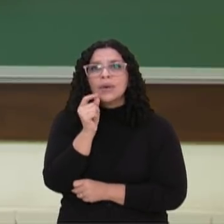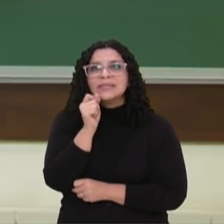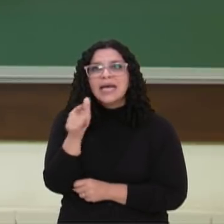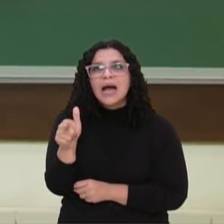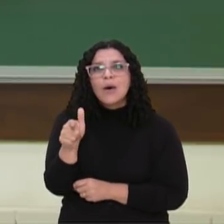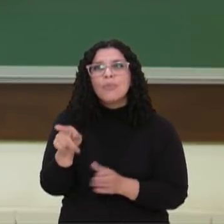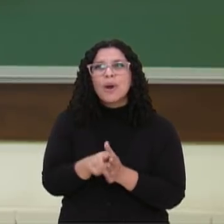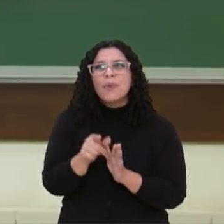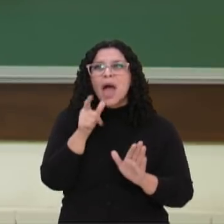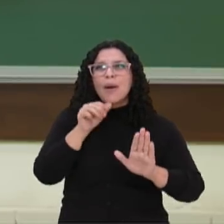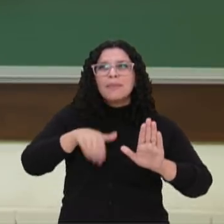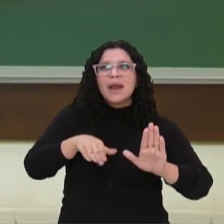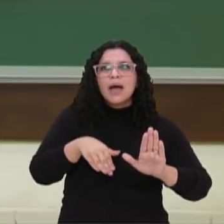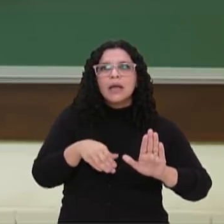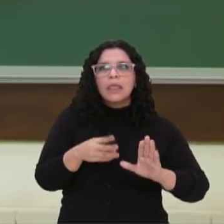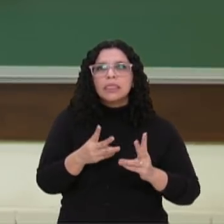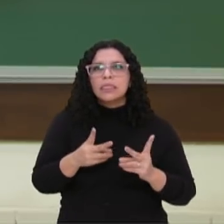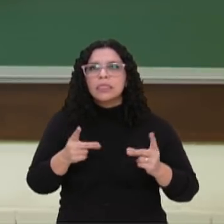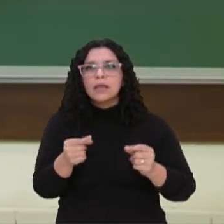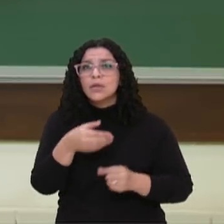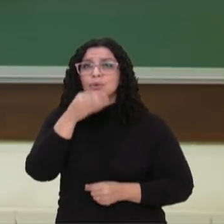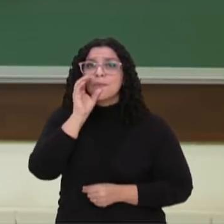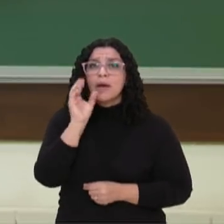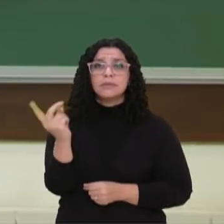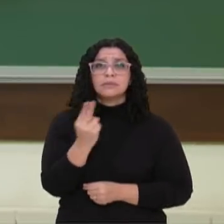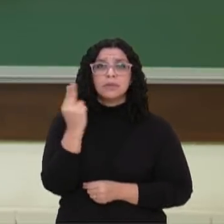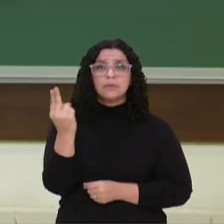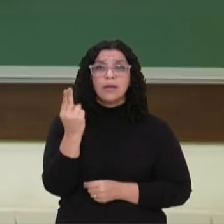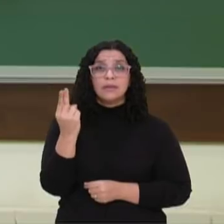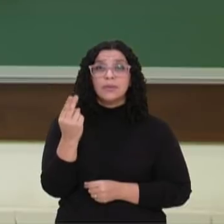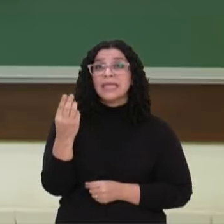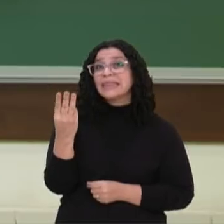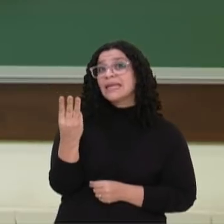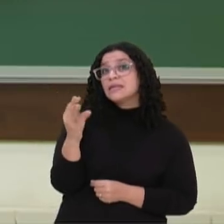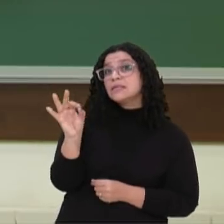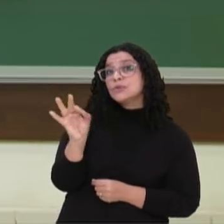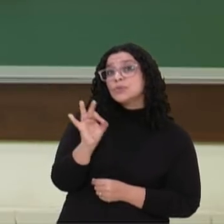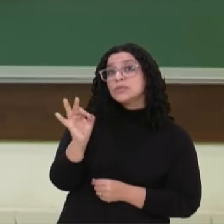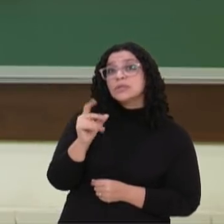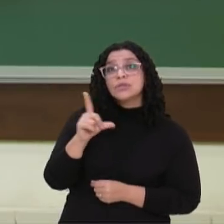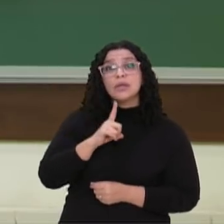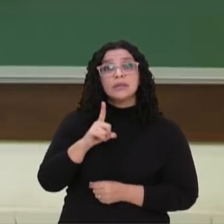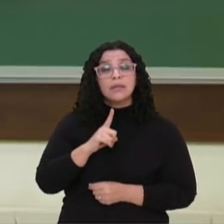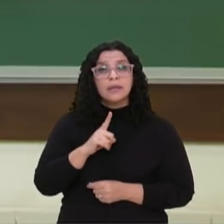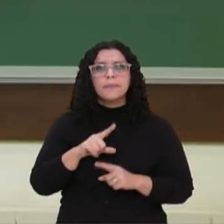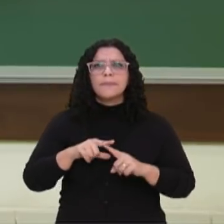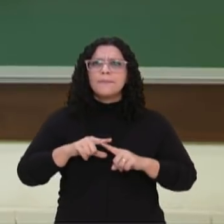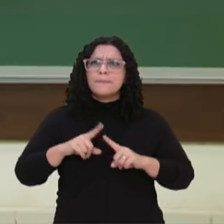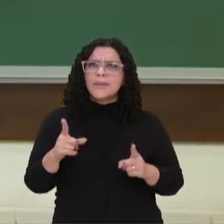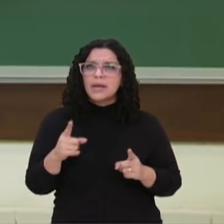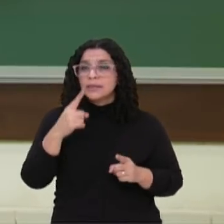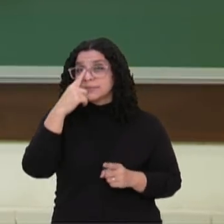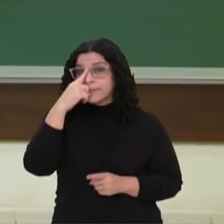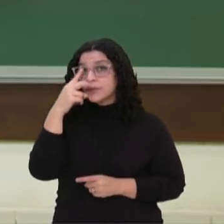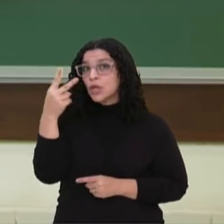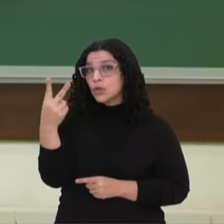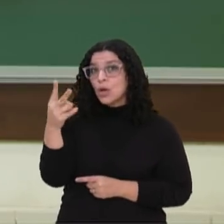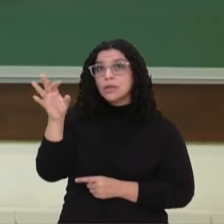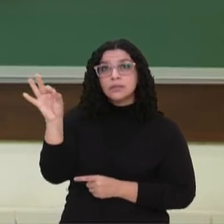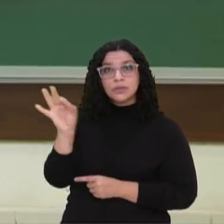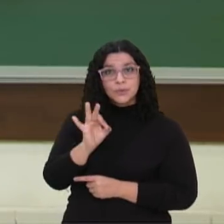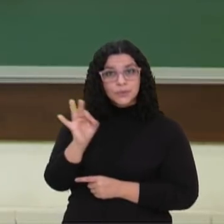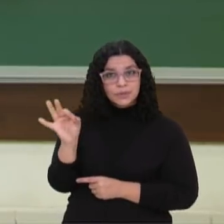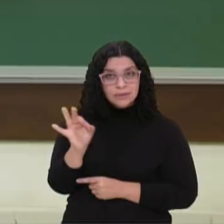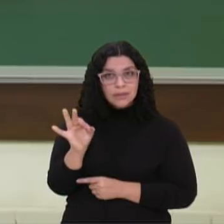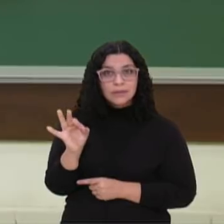consumo. Então, restam o quê? 3%, não é verdade? Só que